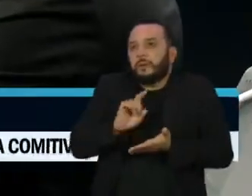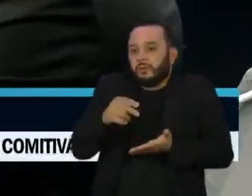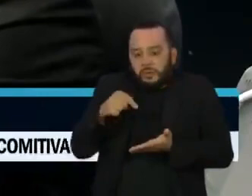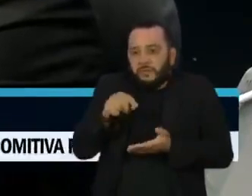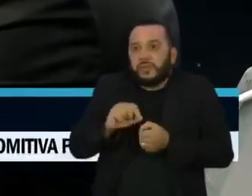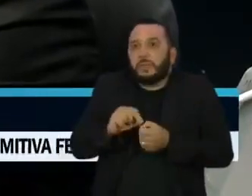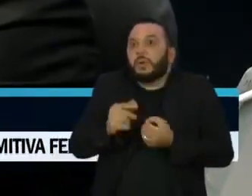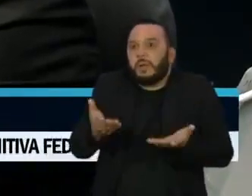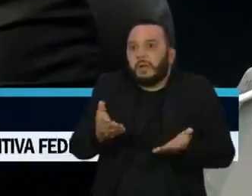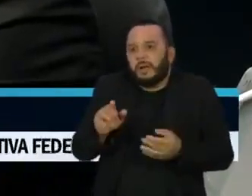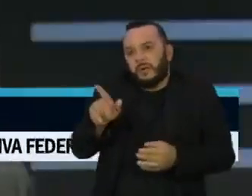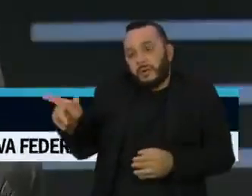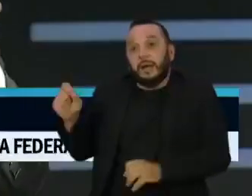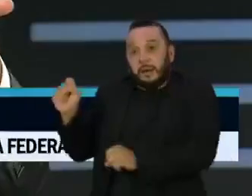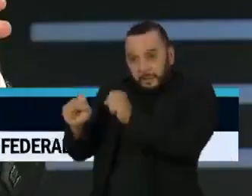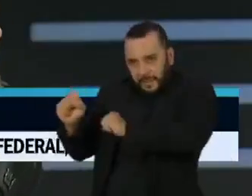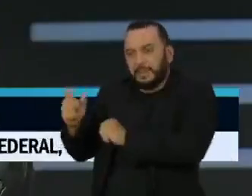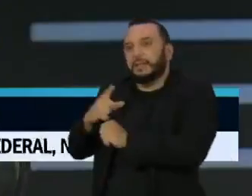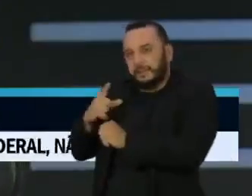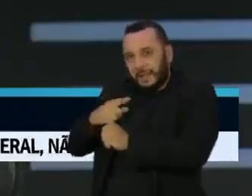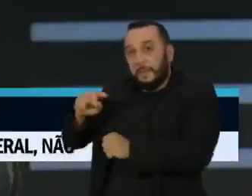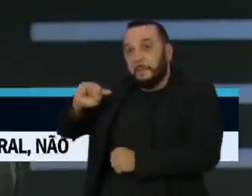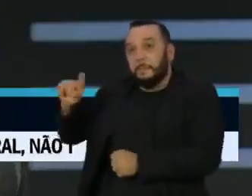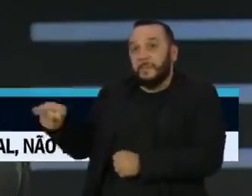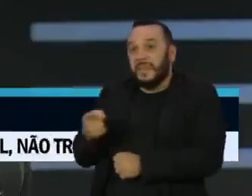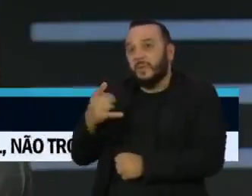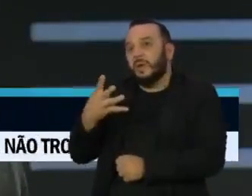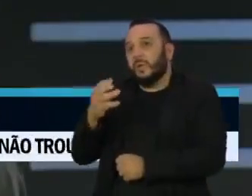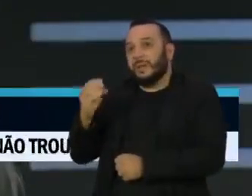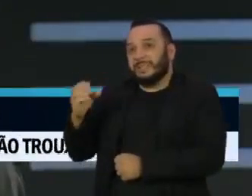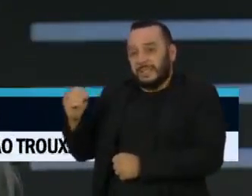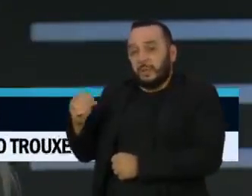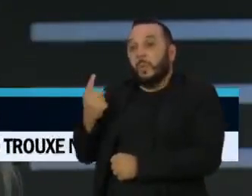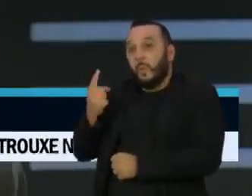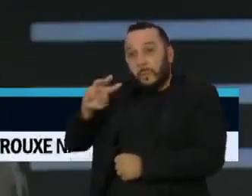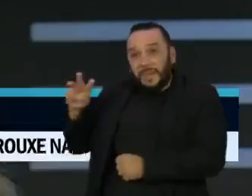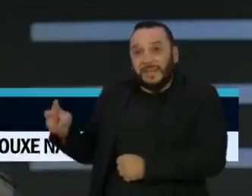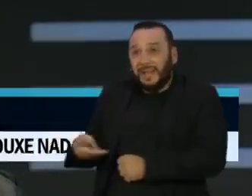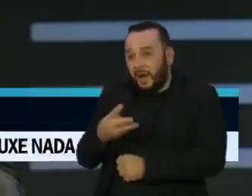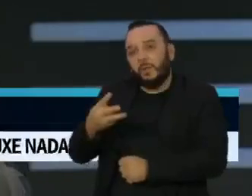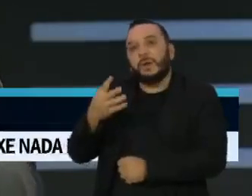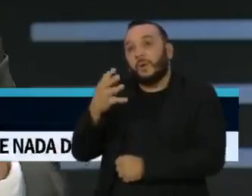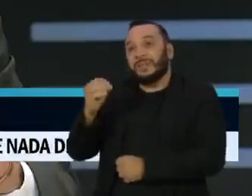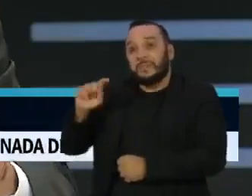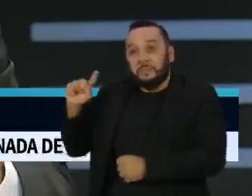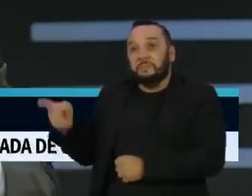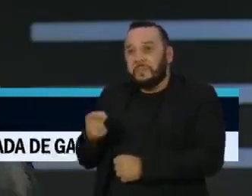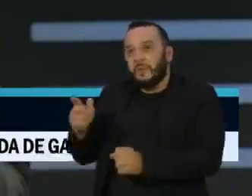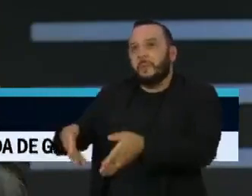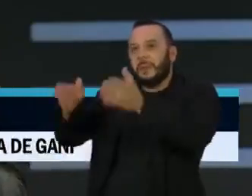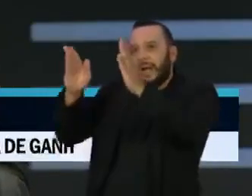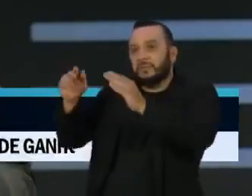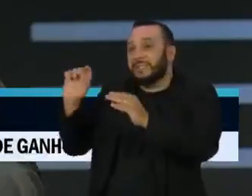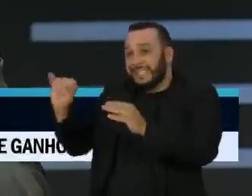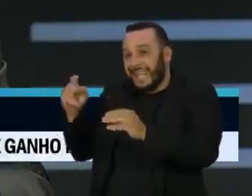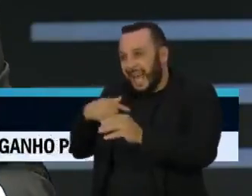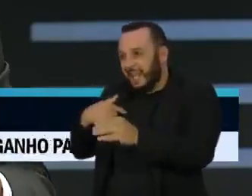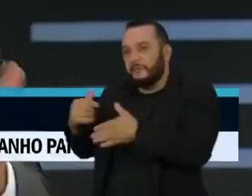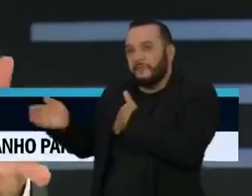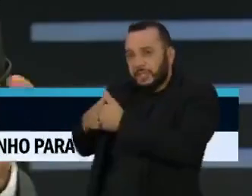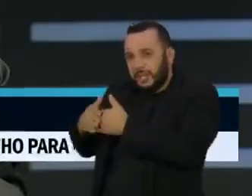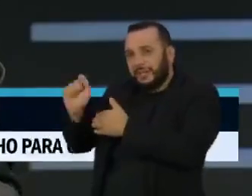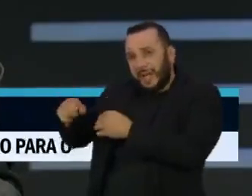fazer no caso de uma incorporadora ela tem 1.400 um e-mail e 400 mil Imóveis estão sei se ela quebrar